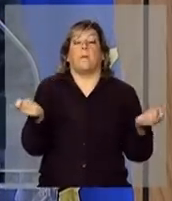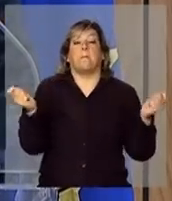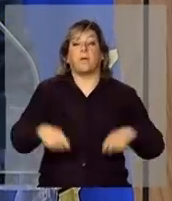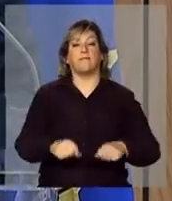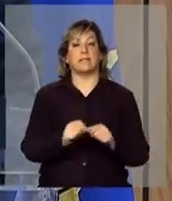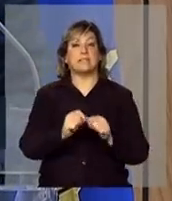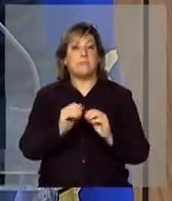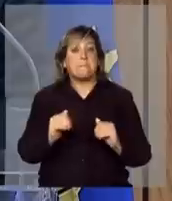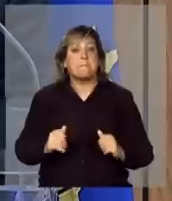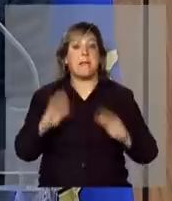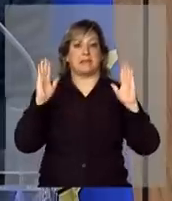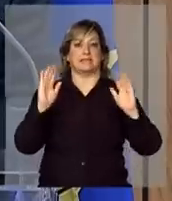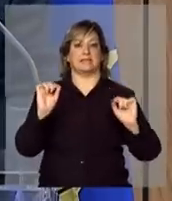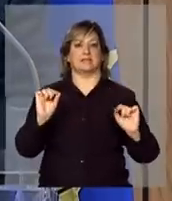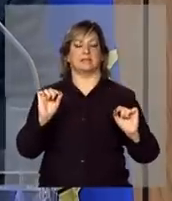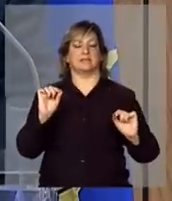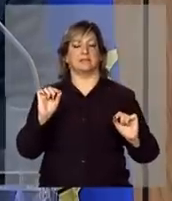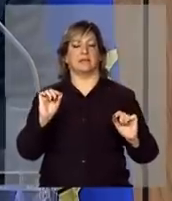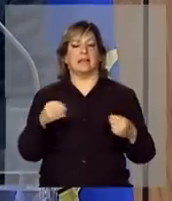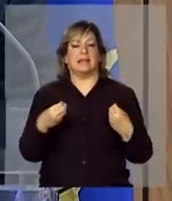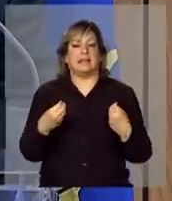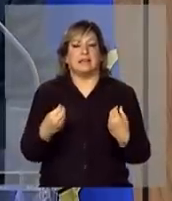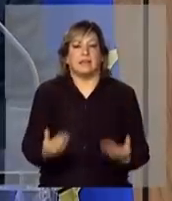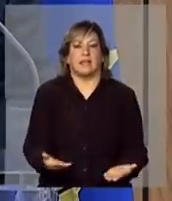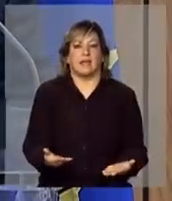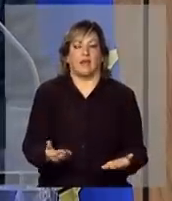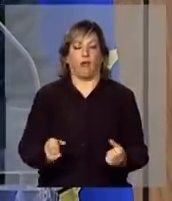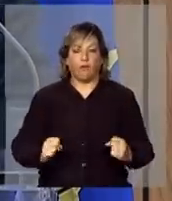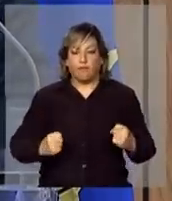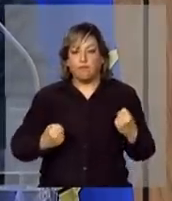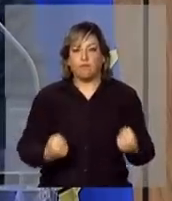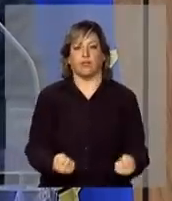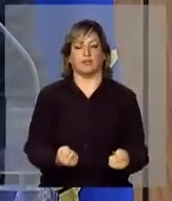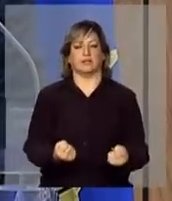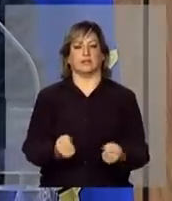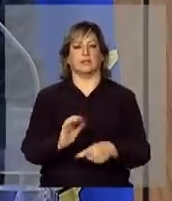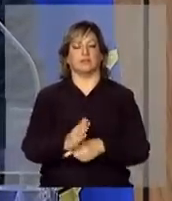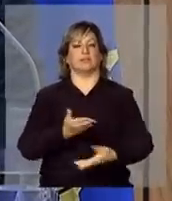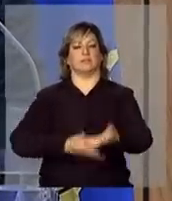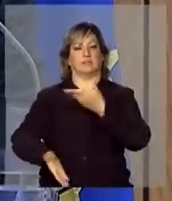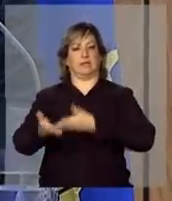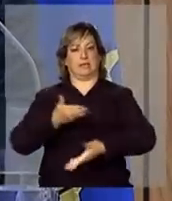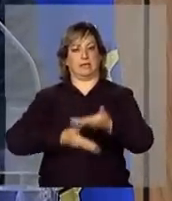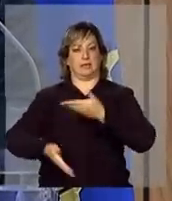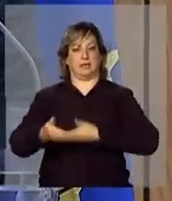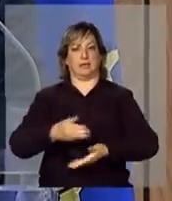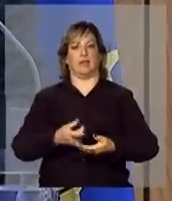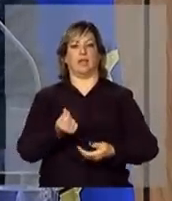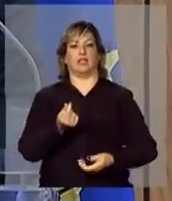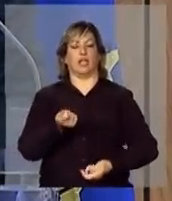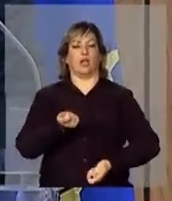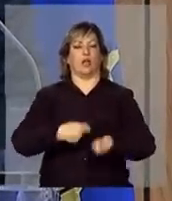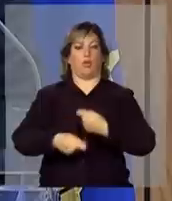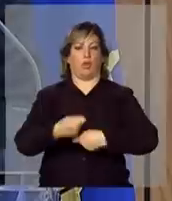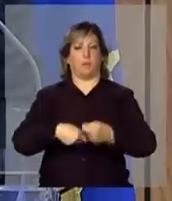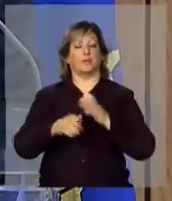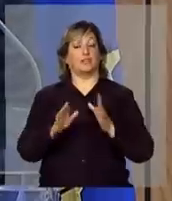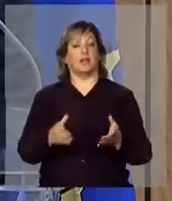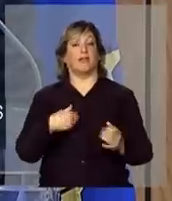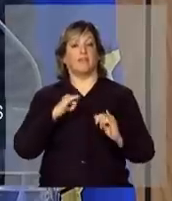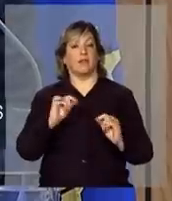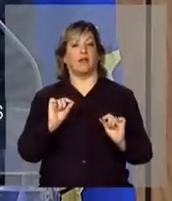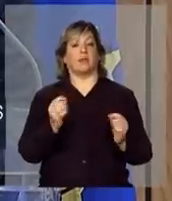mais para dar uma maior força ainda à relação económica já de si tão